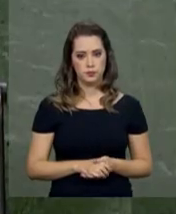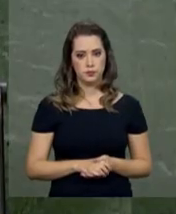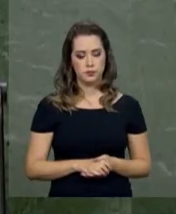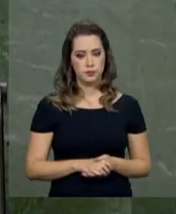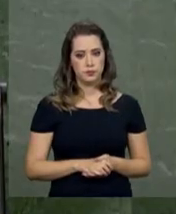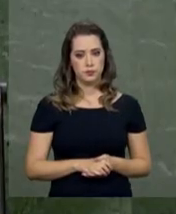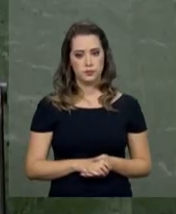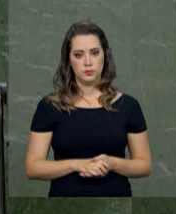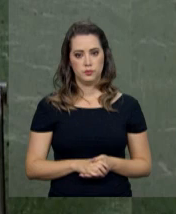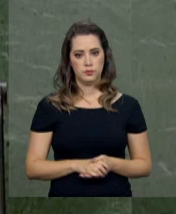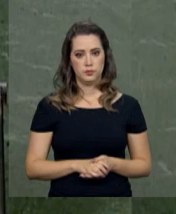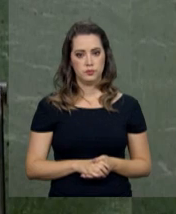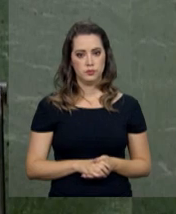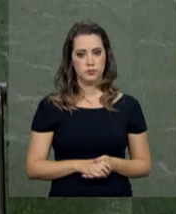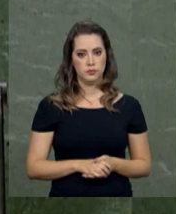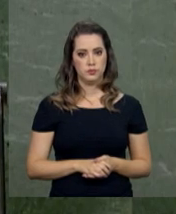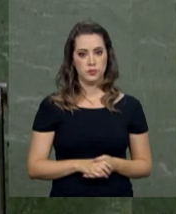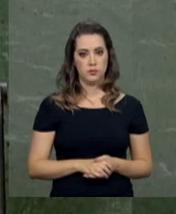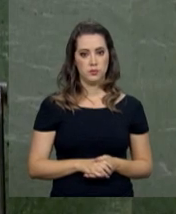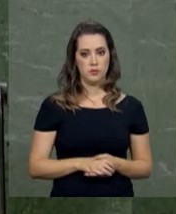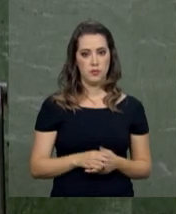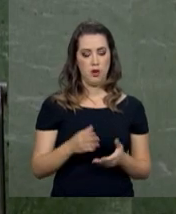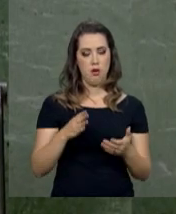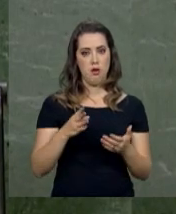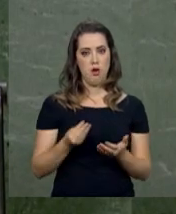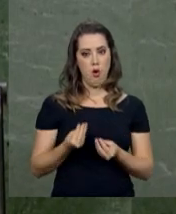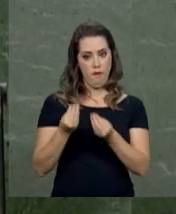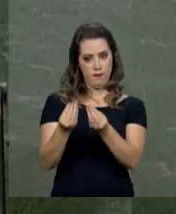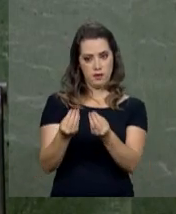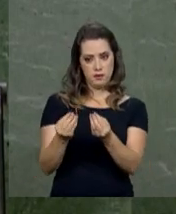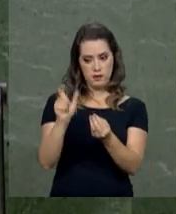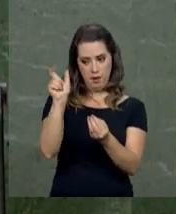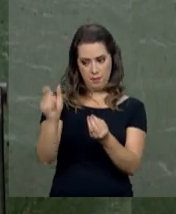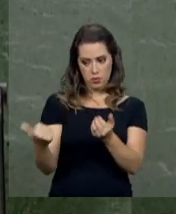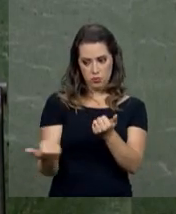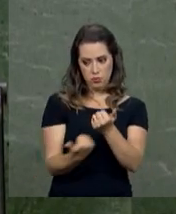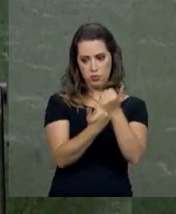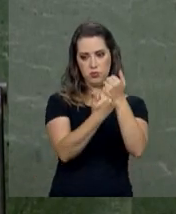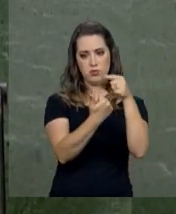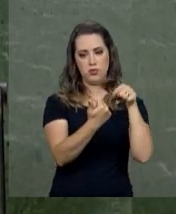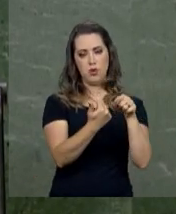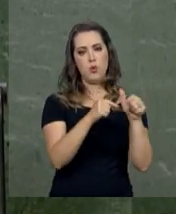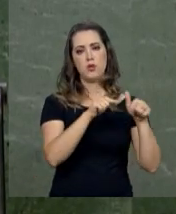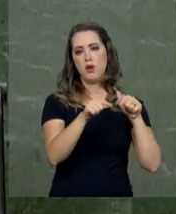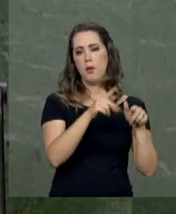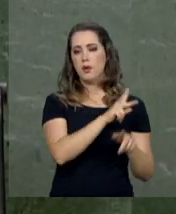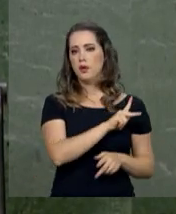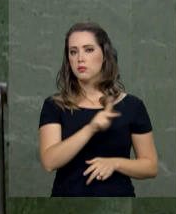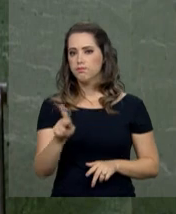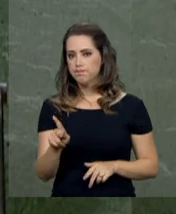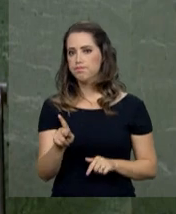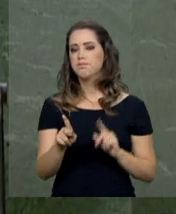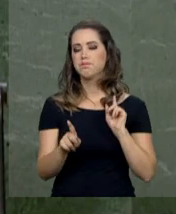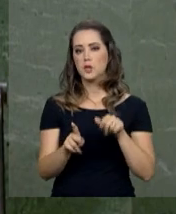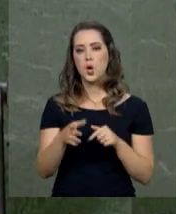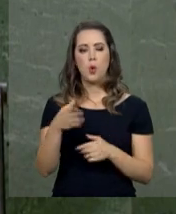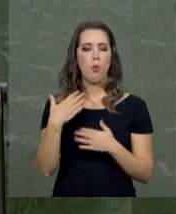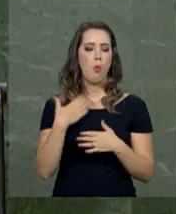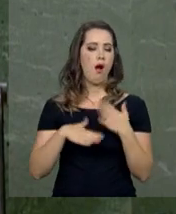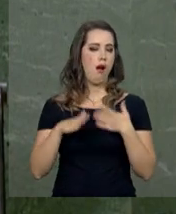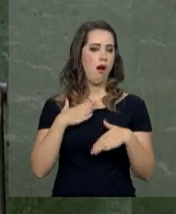transmitirei a meu sucessor as funções presidenciais com a tranquilidade do dever